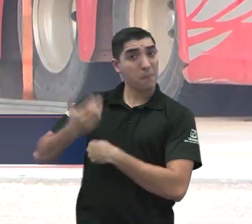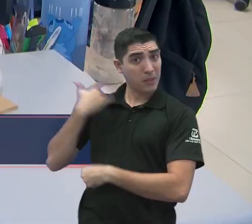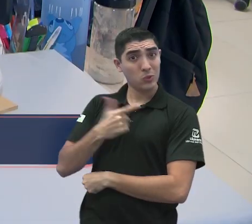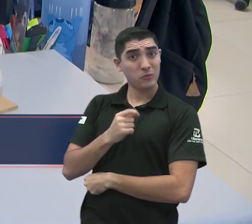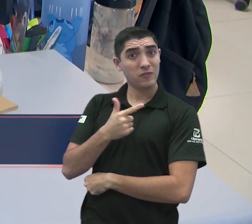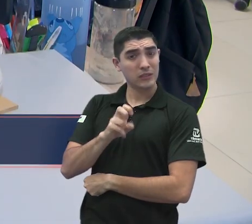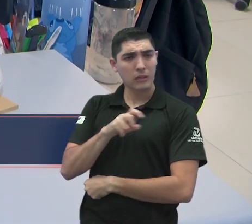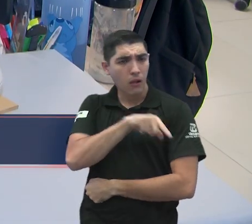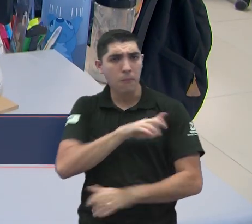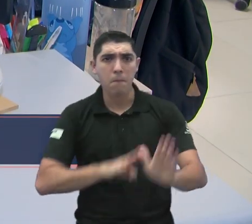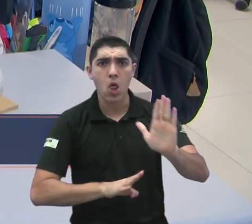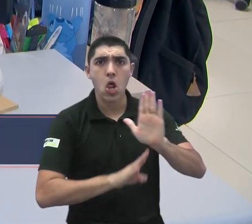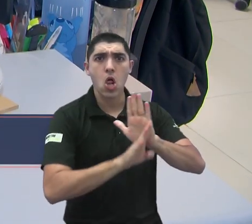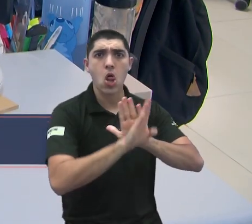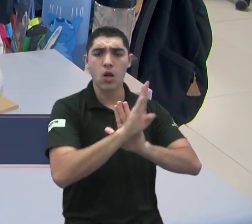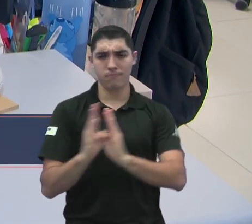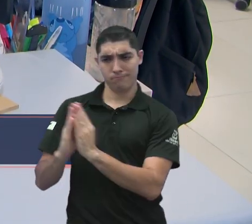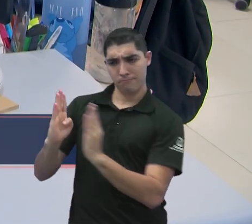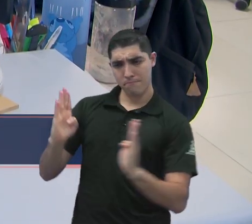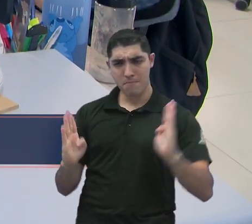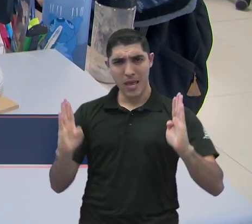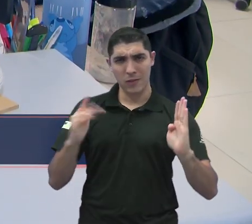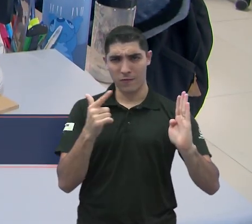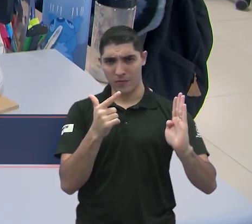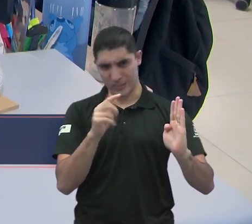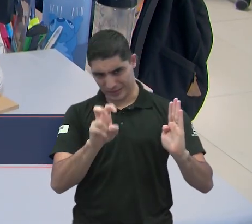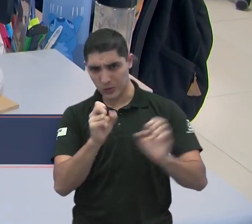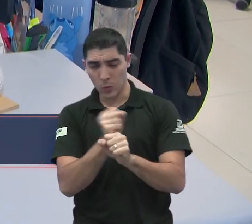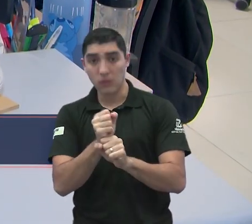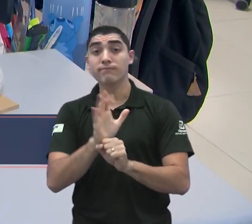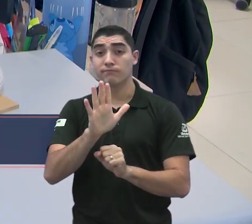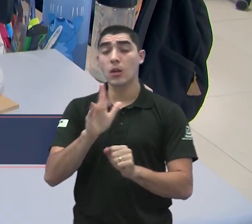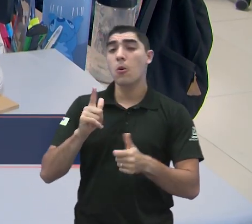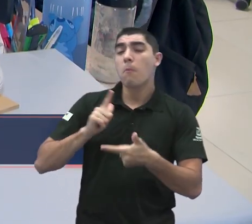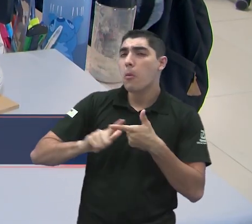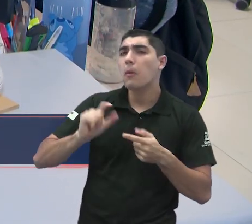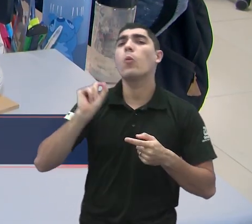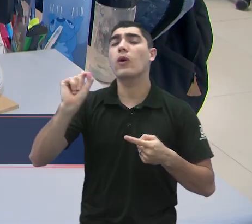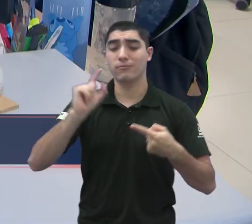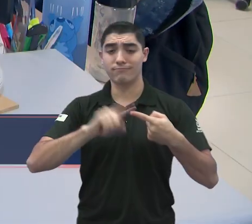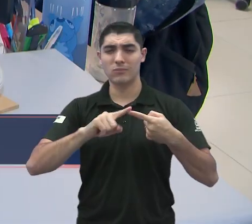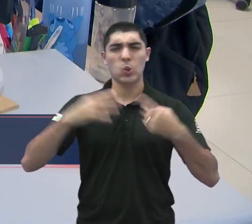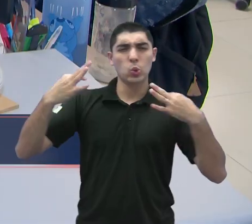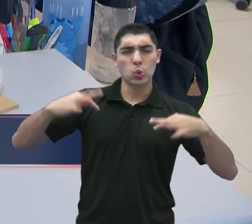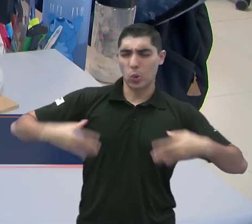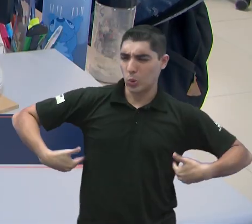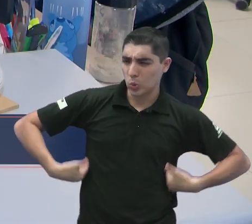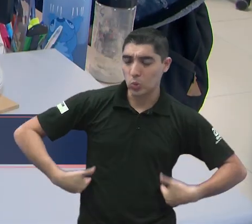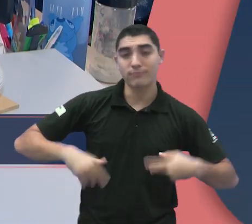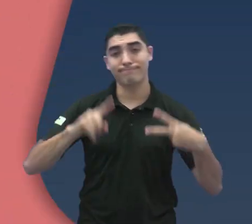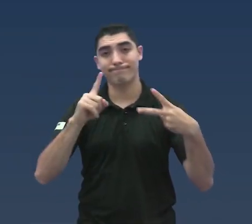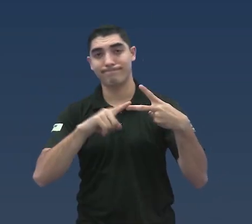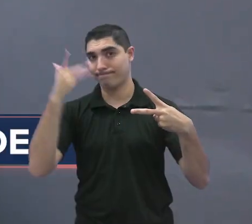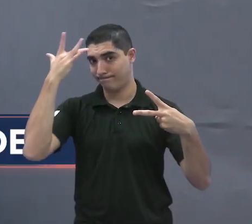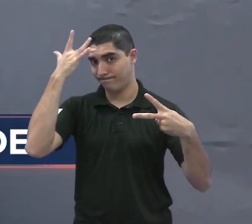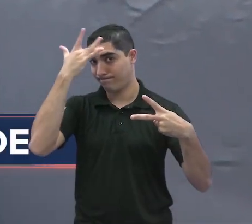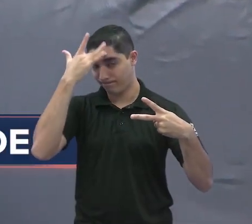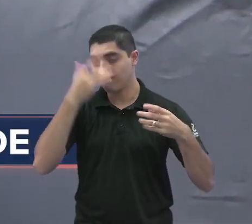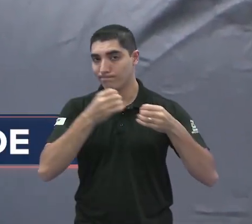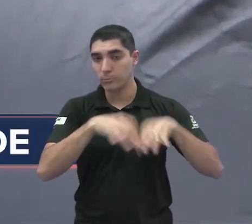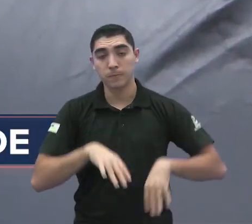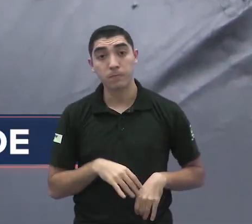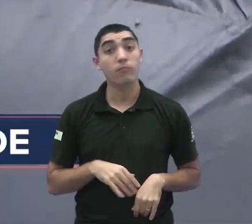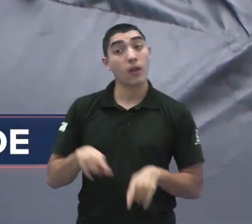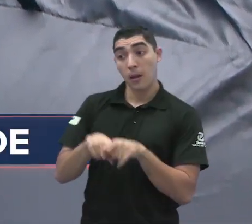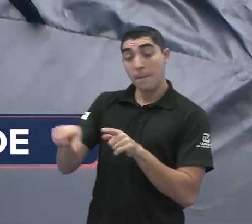2025, maior número em 5 anos. Dores na coluna e saúde mental são os principais motivos. E